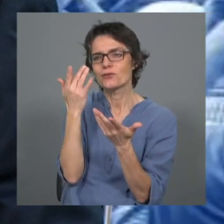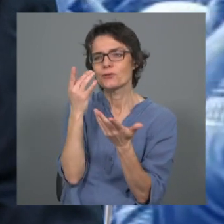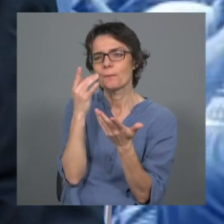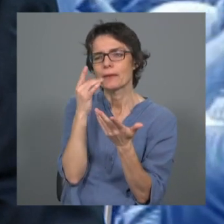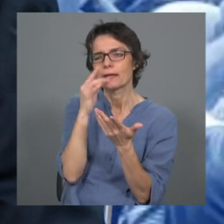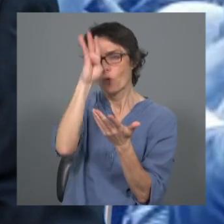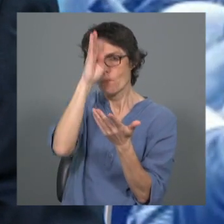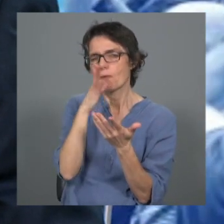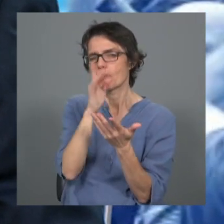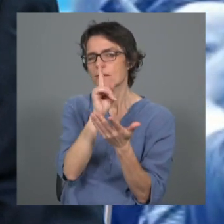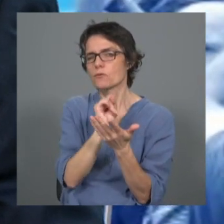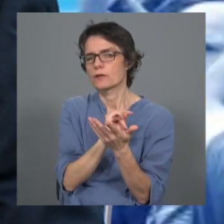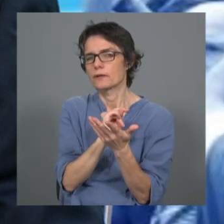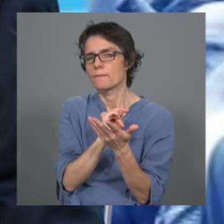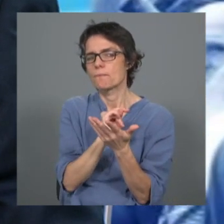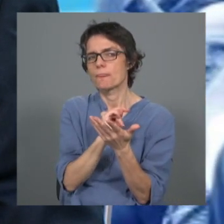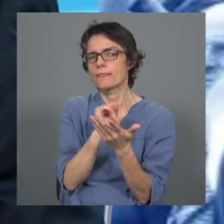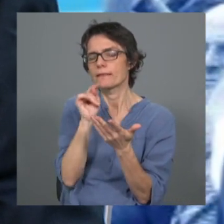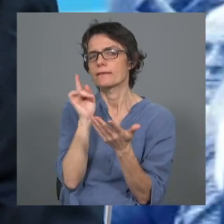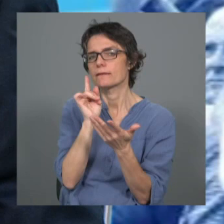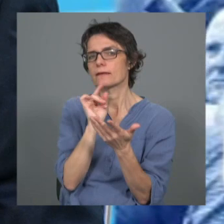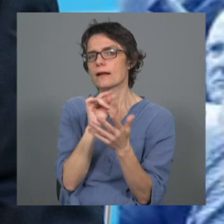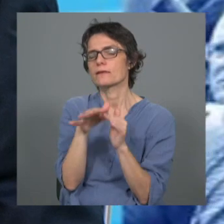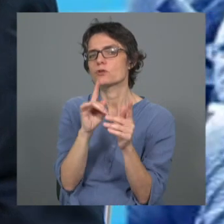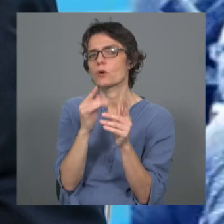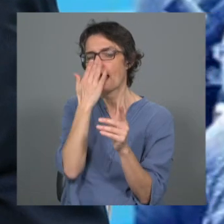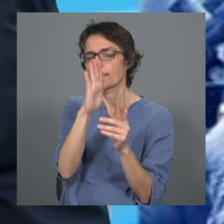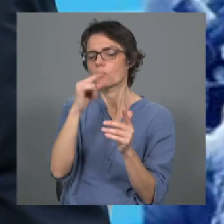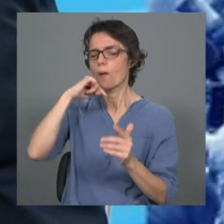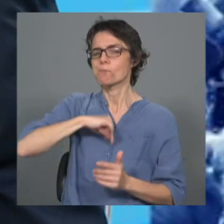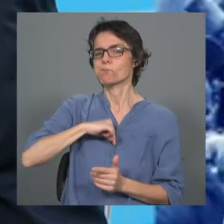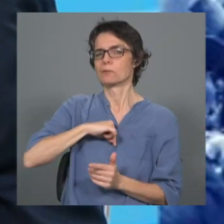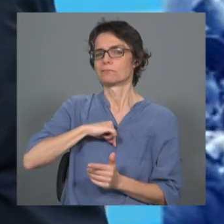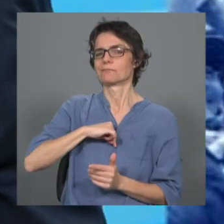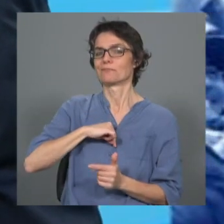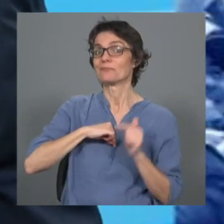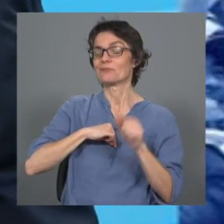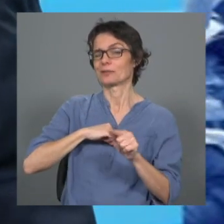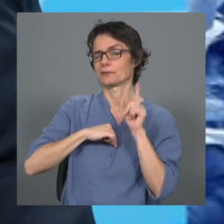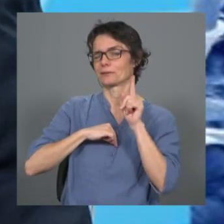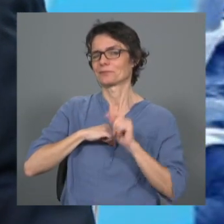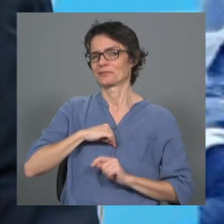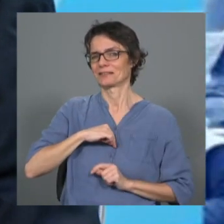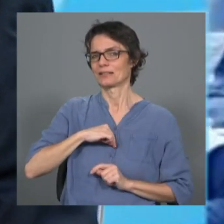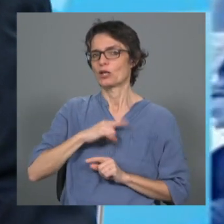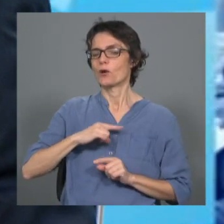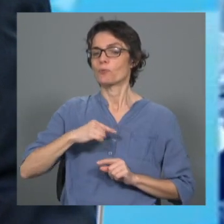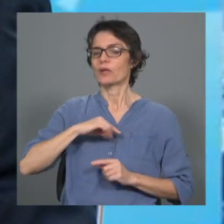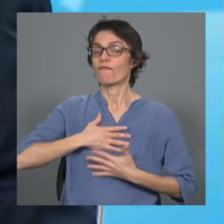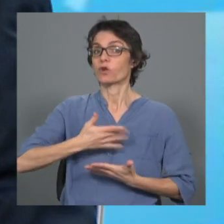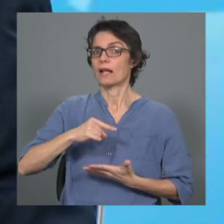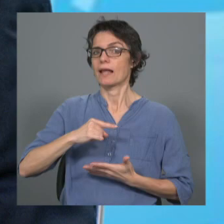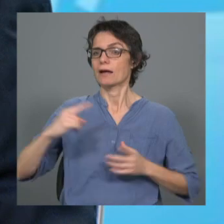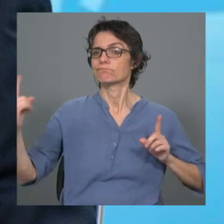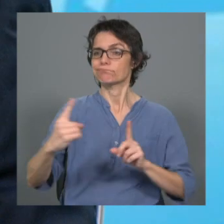do Papa. O mais importante é esta atitude interior que me faz sair e me faz ir ao encontro dos outros. Quando o